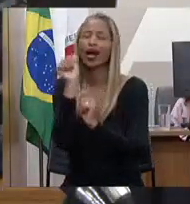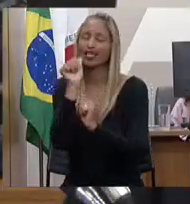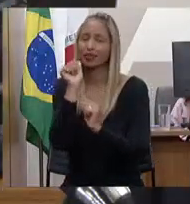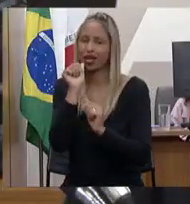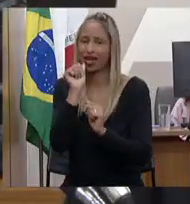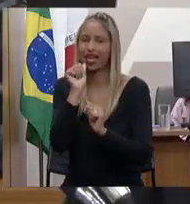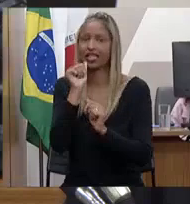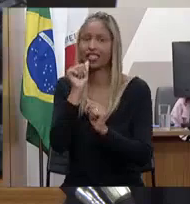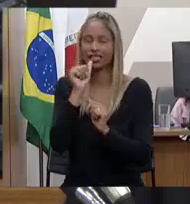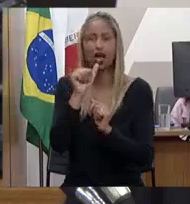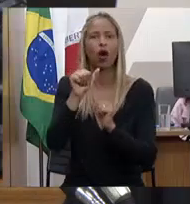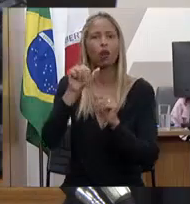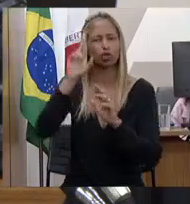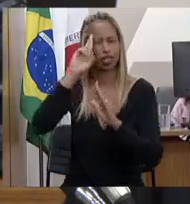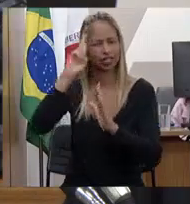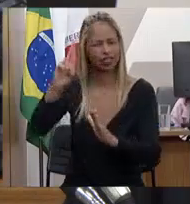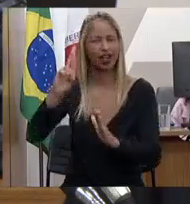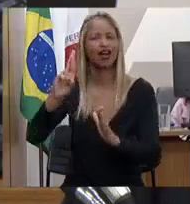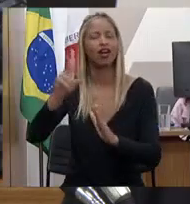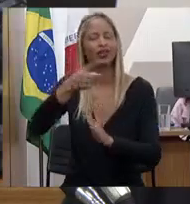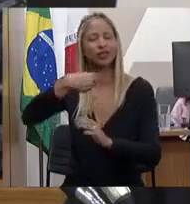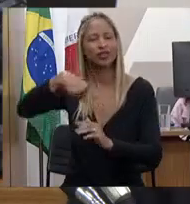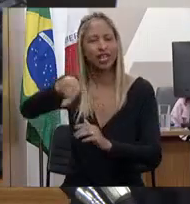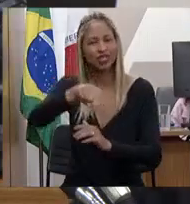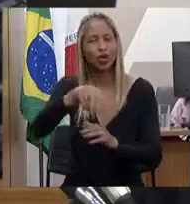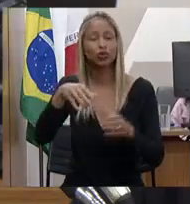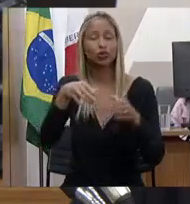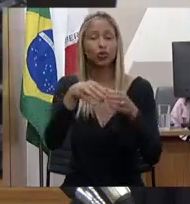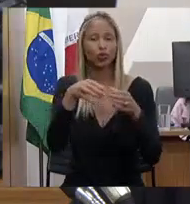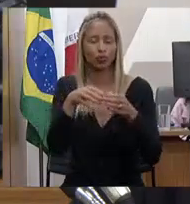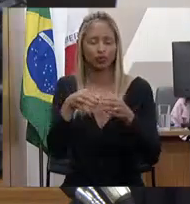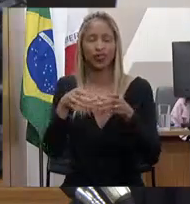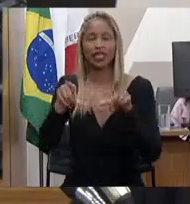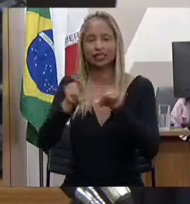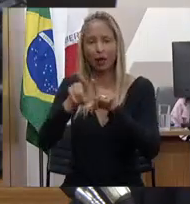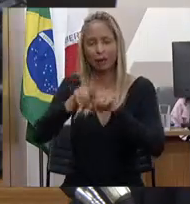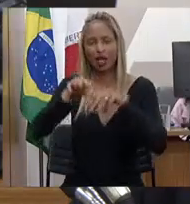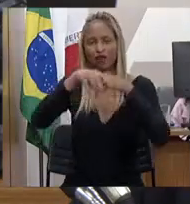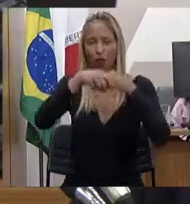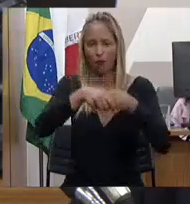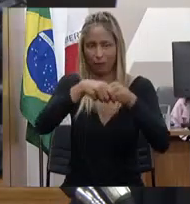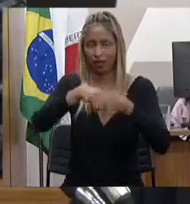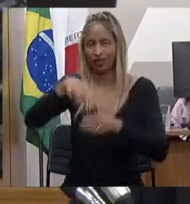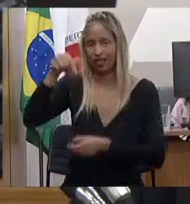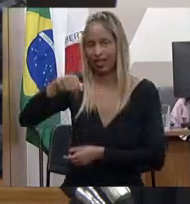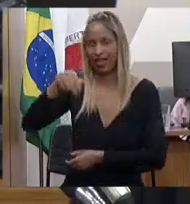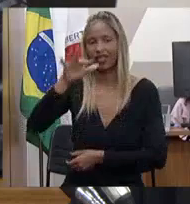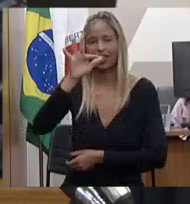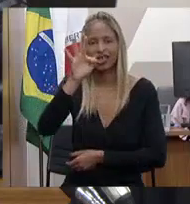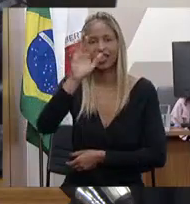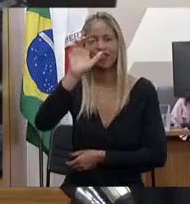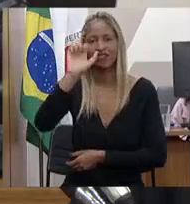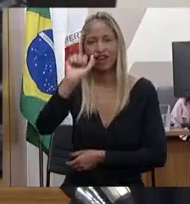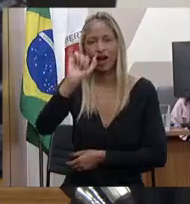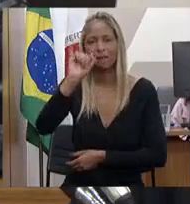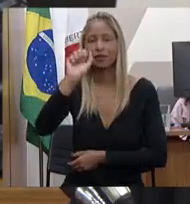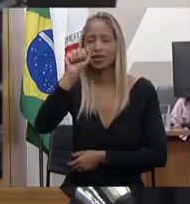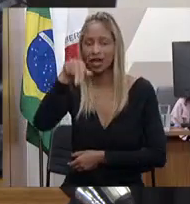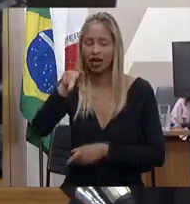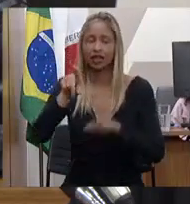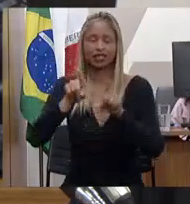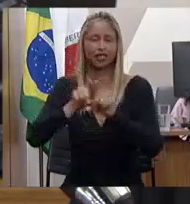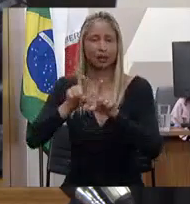na direção das nossas entidades Mas eu também vou cumprimentar aqui o Fabiano da ugt